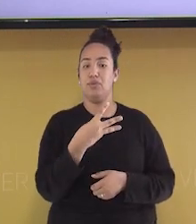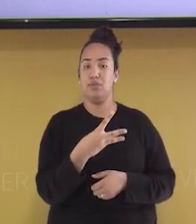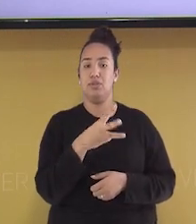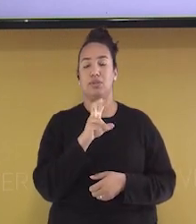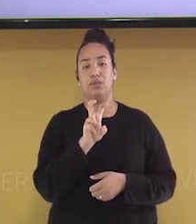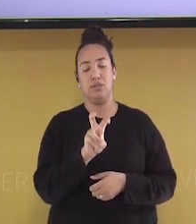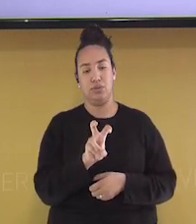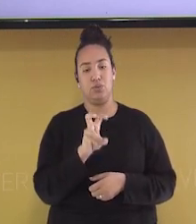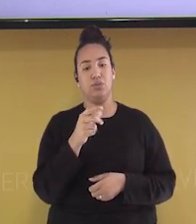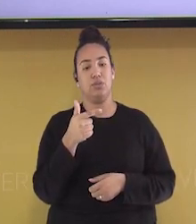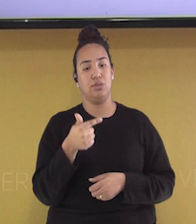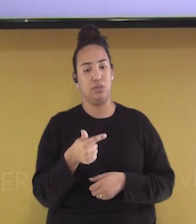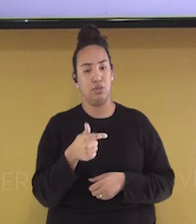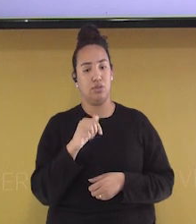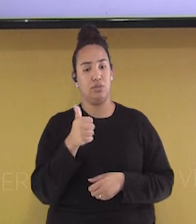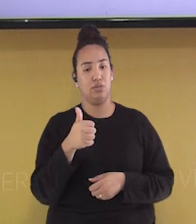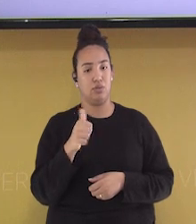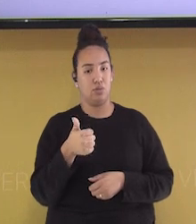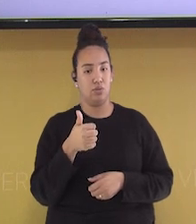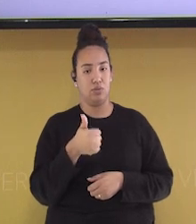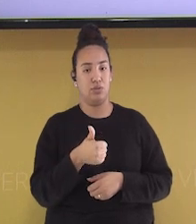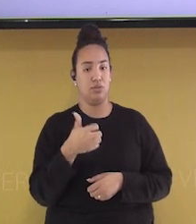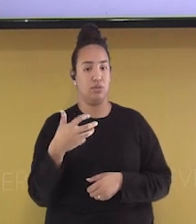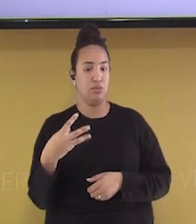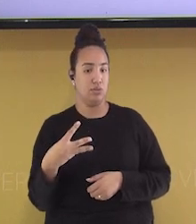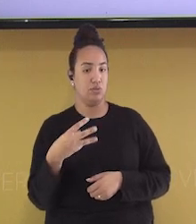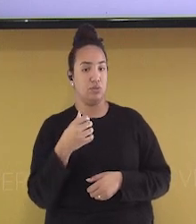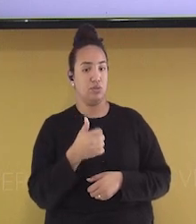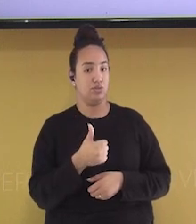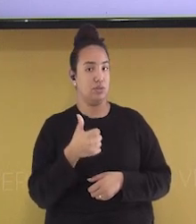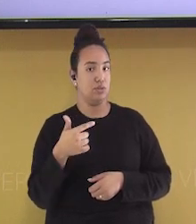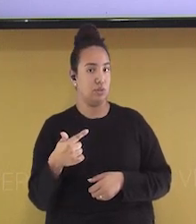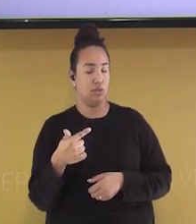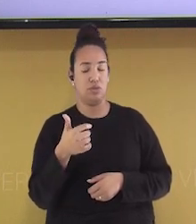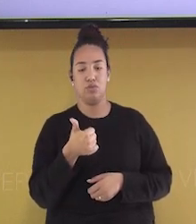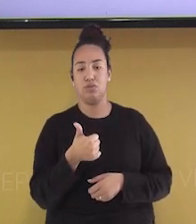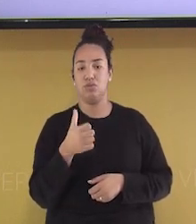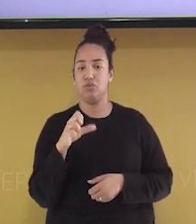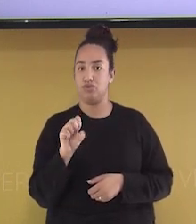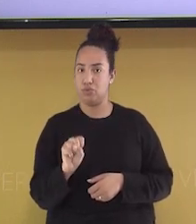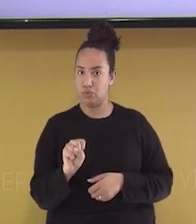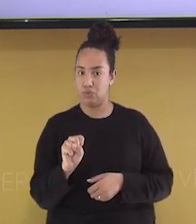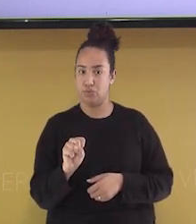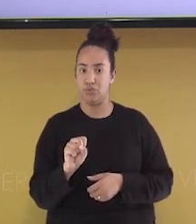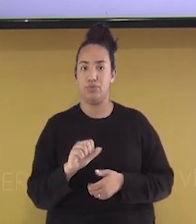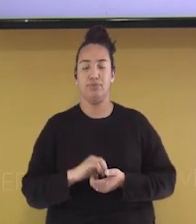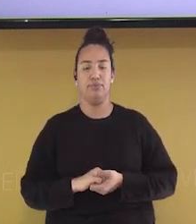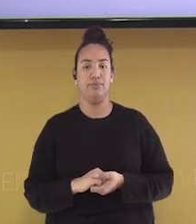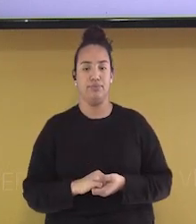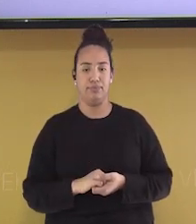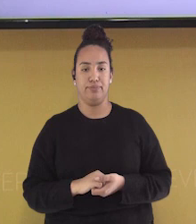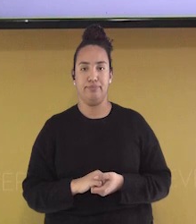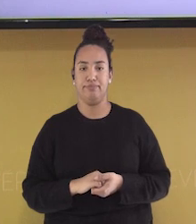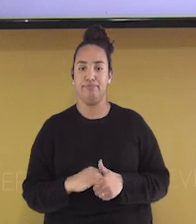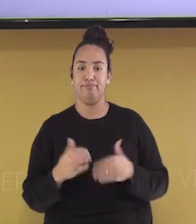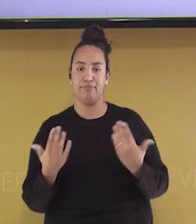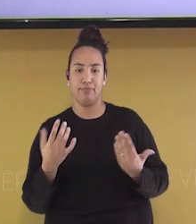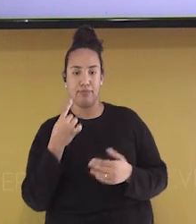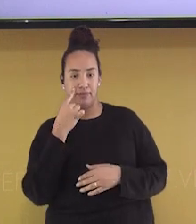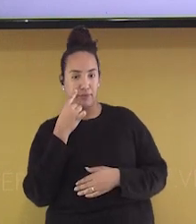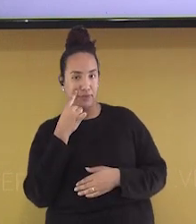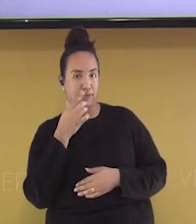o 17 e o 19. Viu só como é fácil? Agora, deixa eu fazer uma